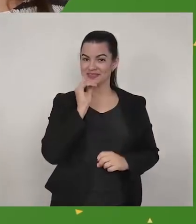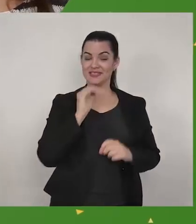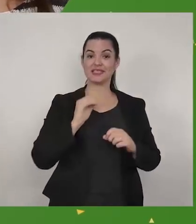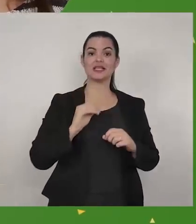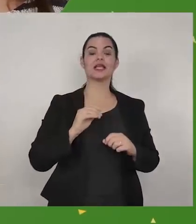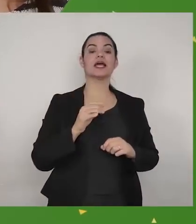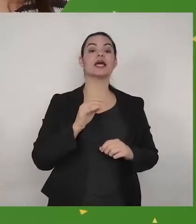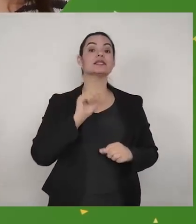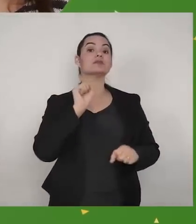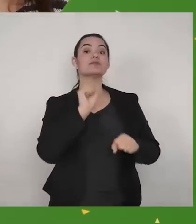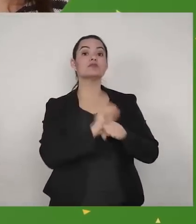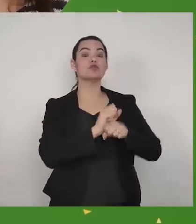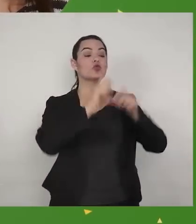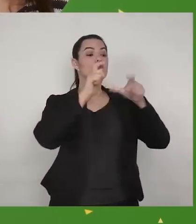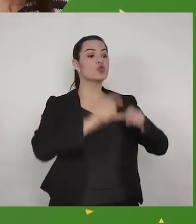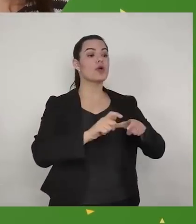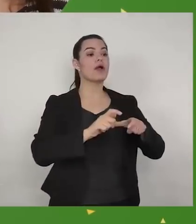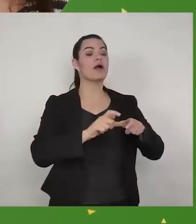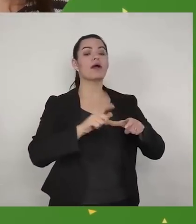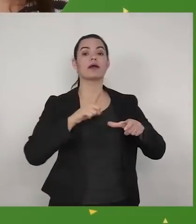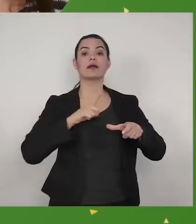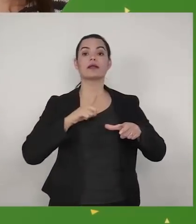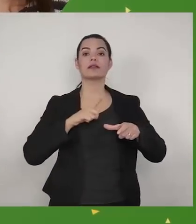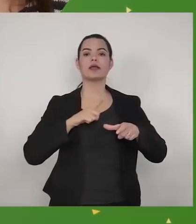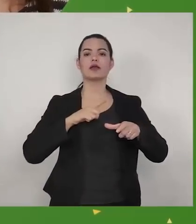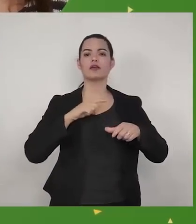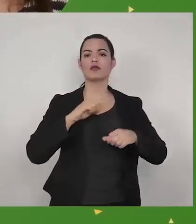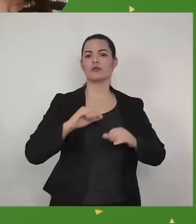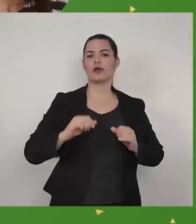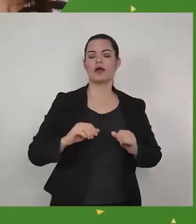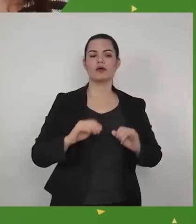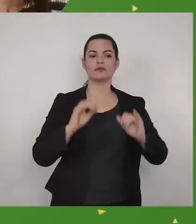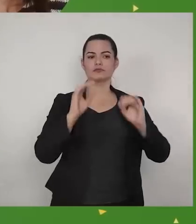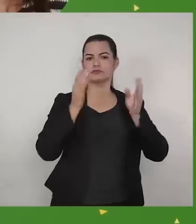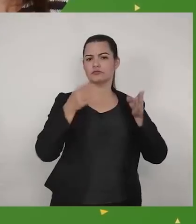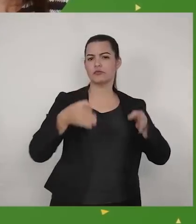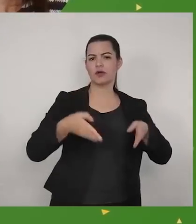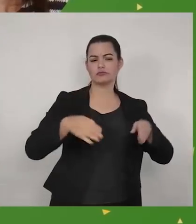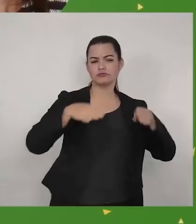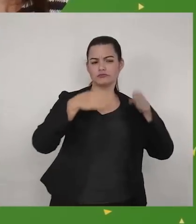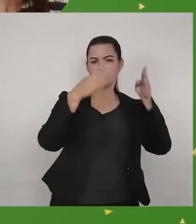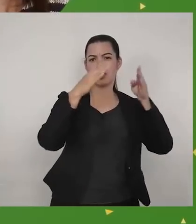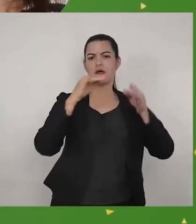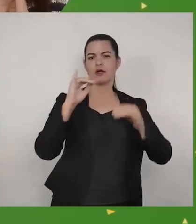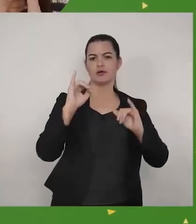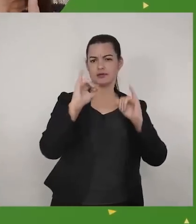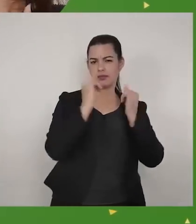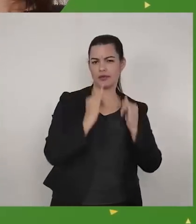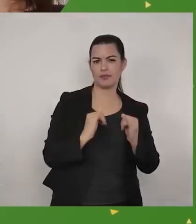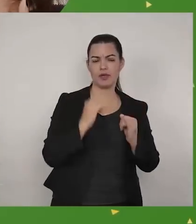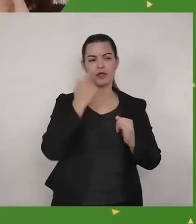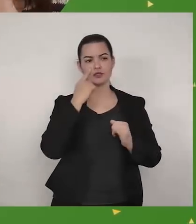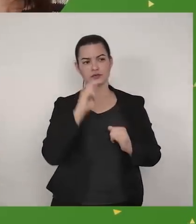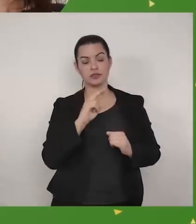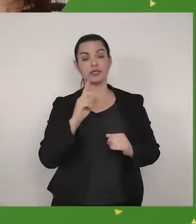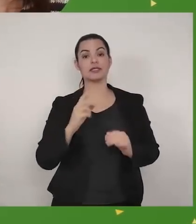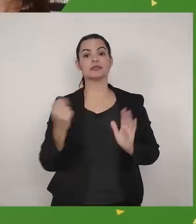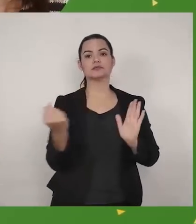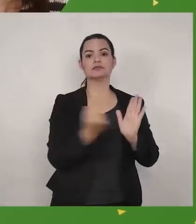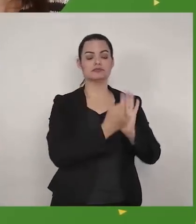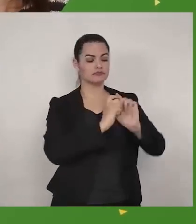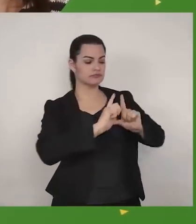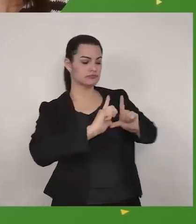uma escultura, um monumento, e está escrito neste monumento: Marco